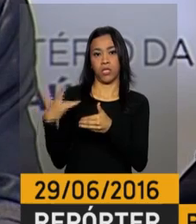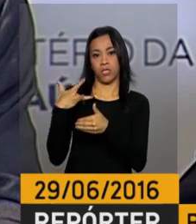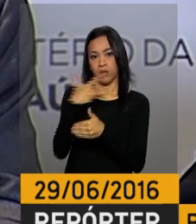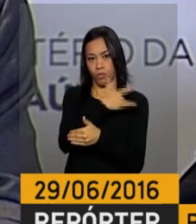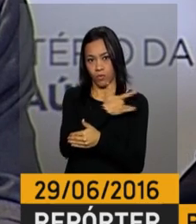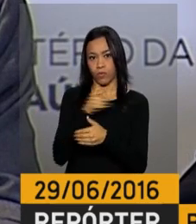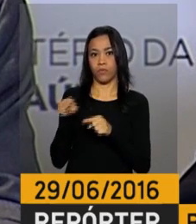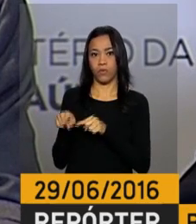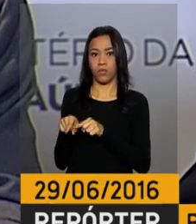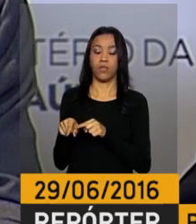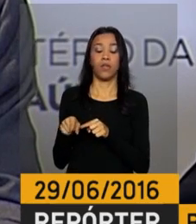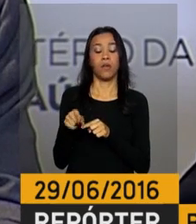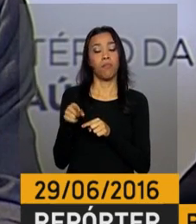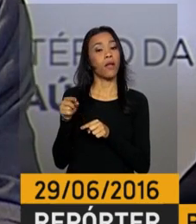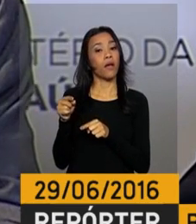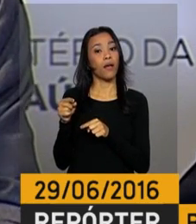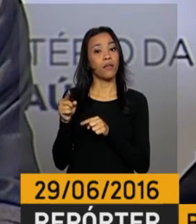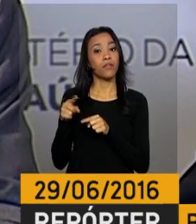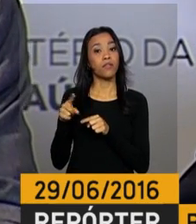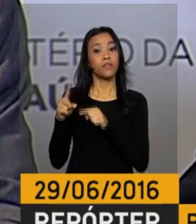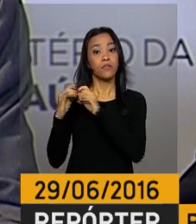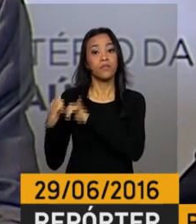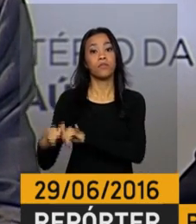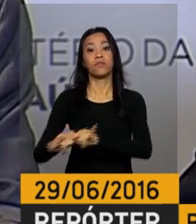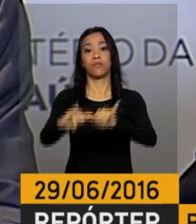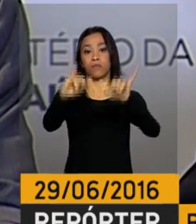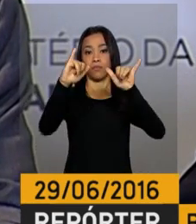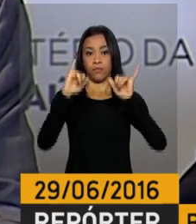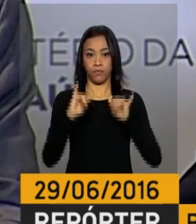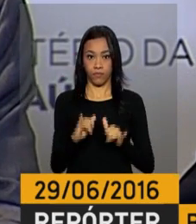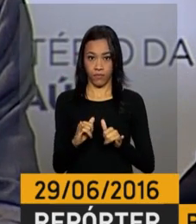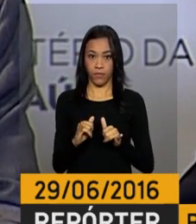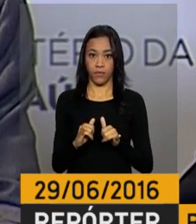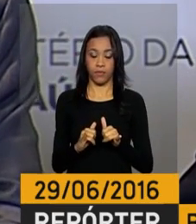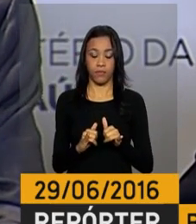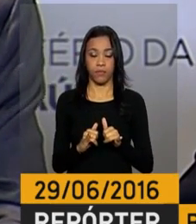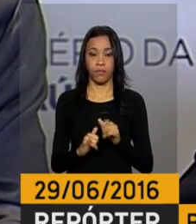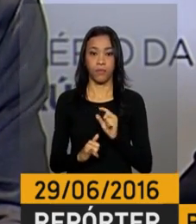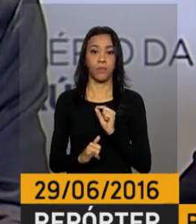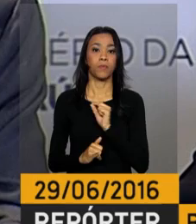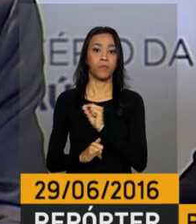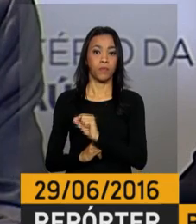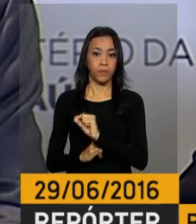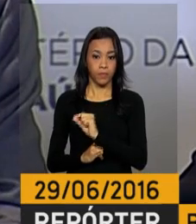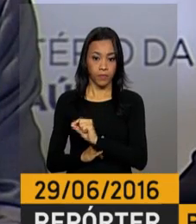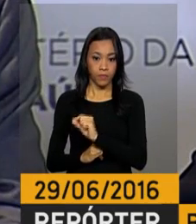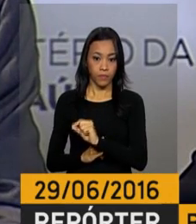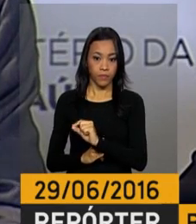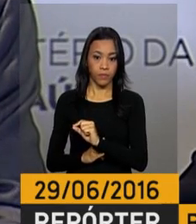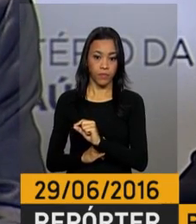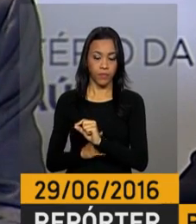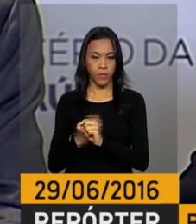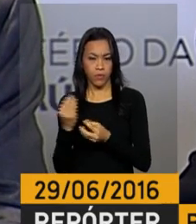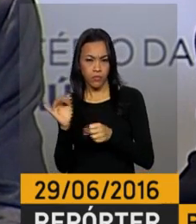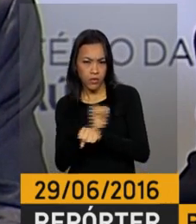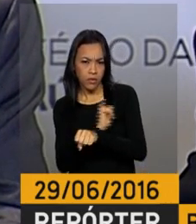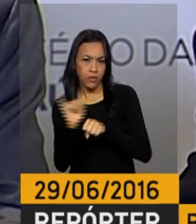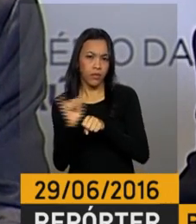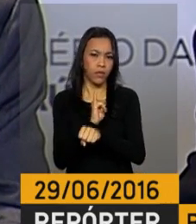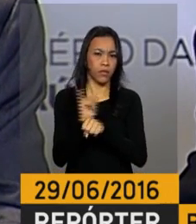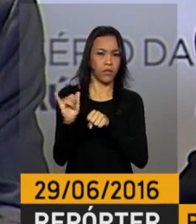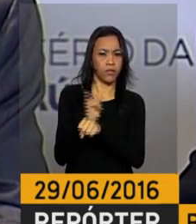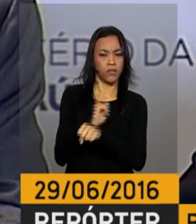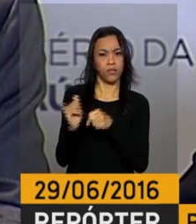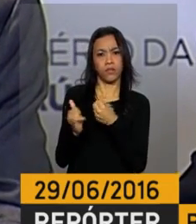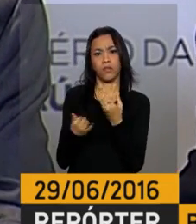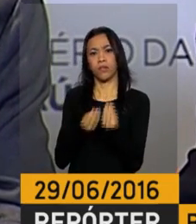com preparar o a maneira e para o obter assemelhar